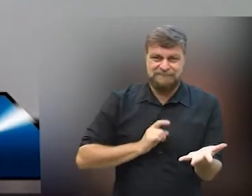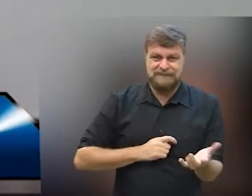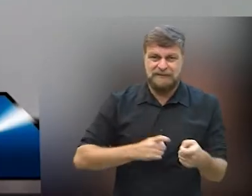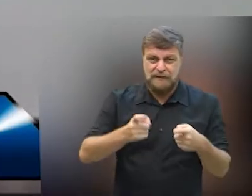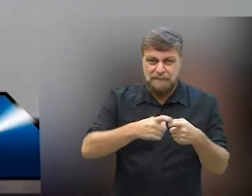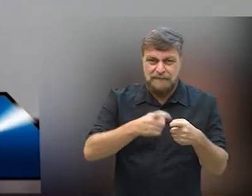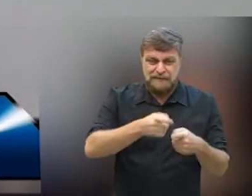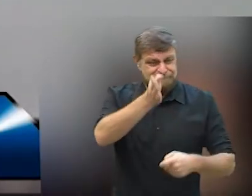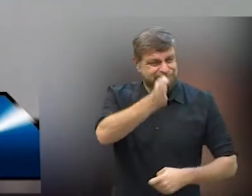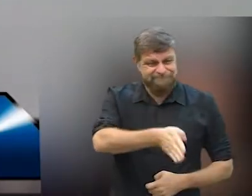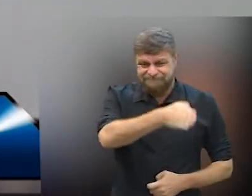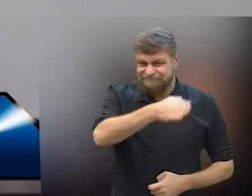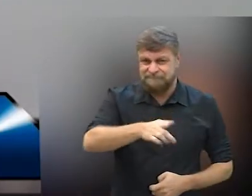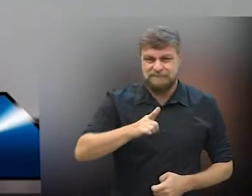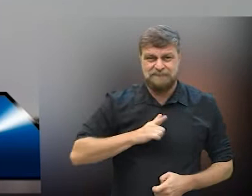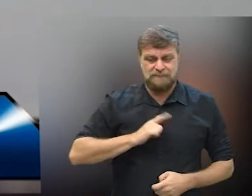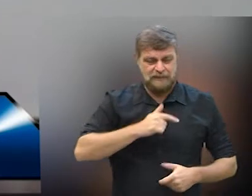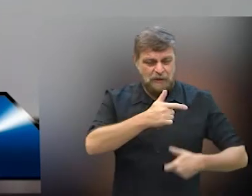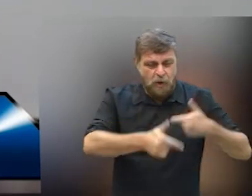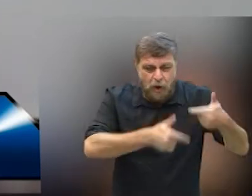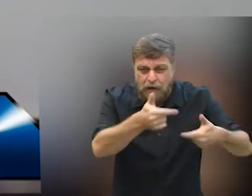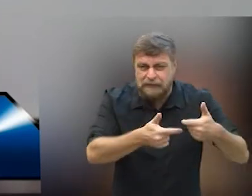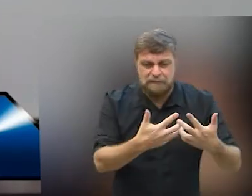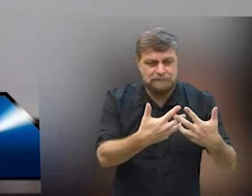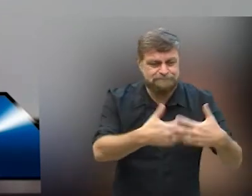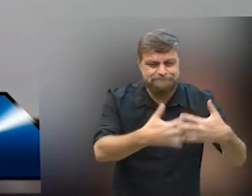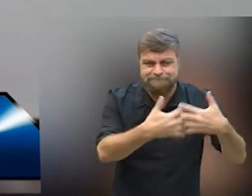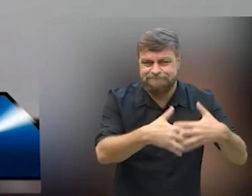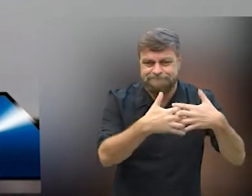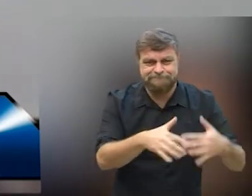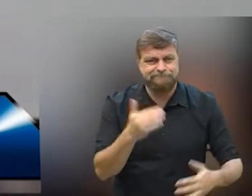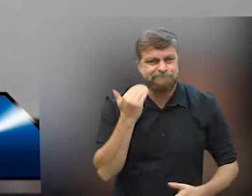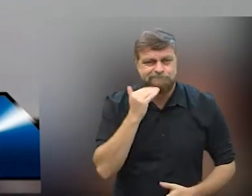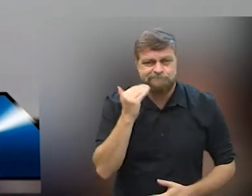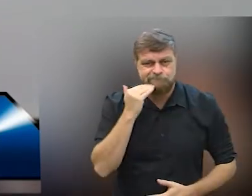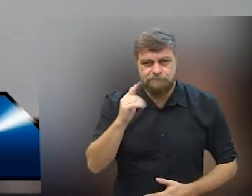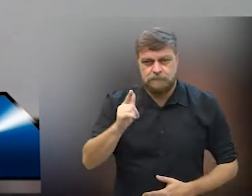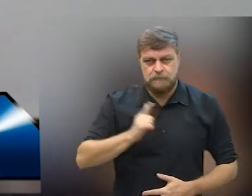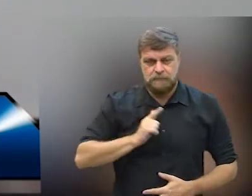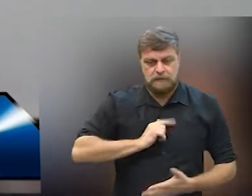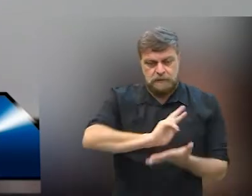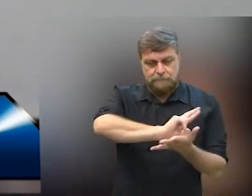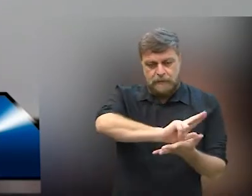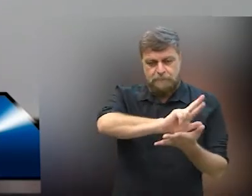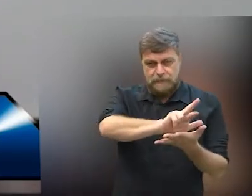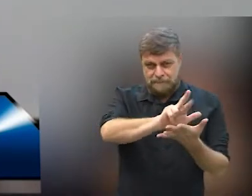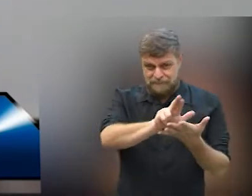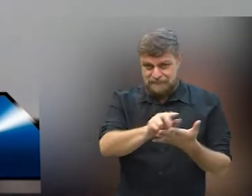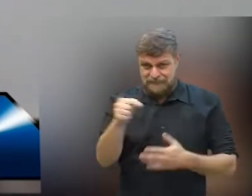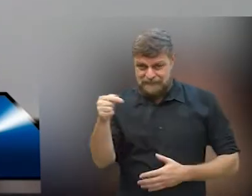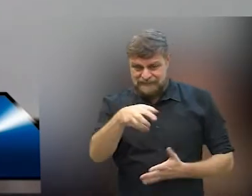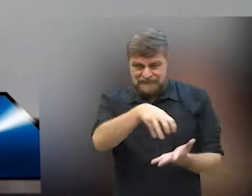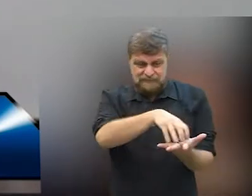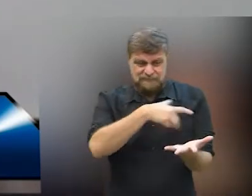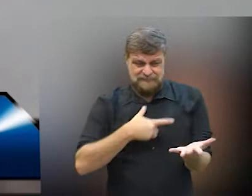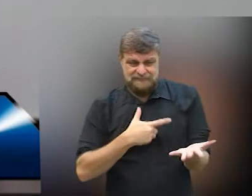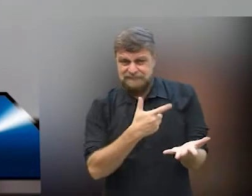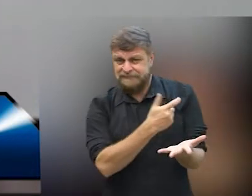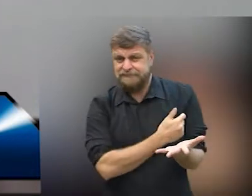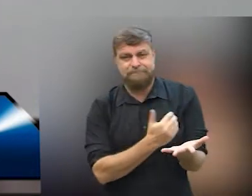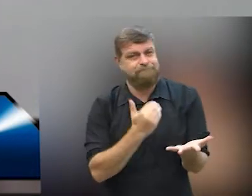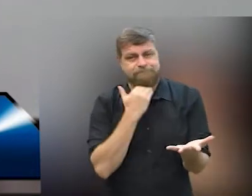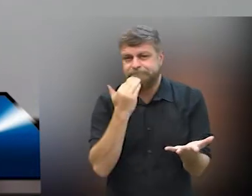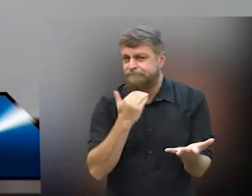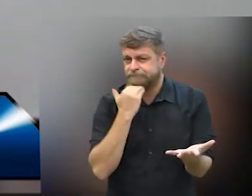seja a suspensão de consultas, serviços de rotina da unidade, que em muitas situações, dependendo das condições físicas